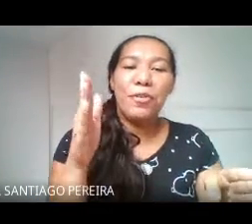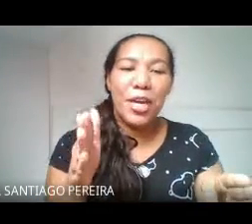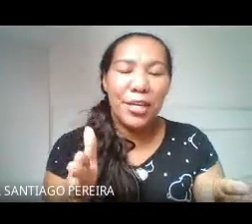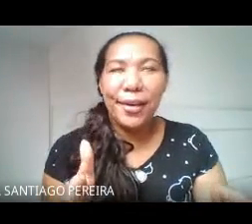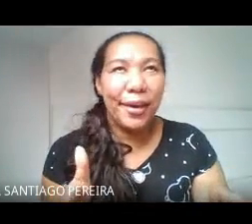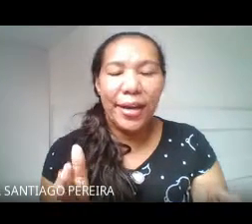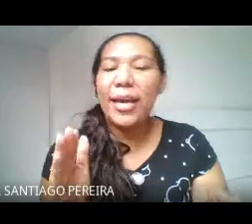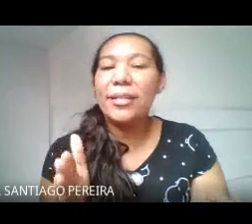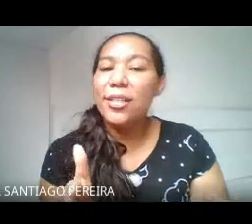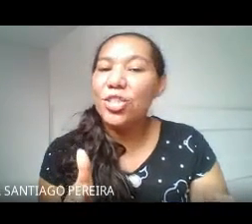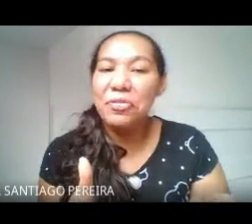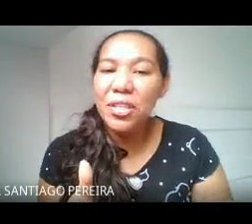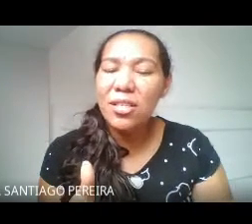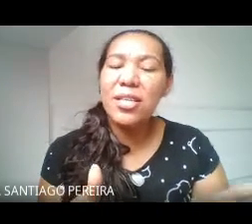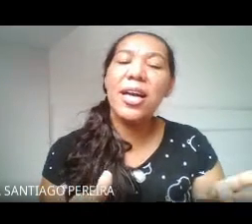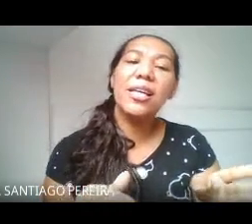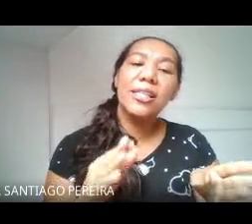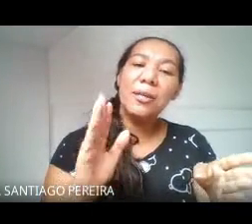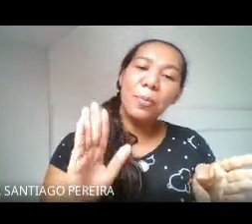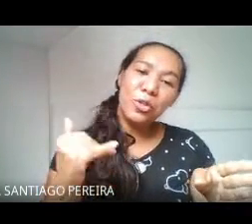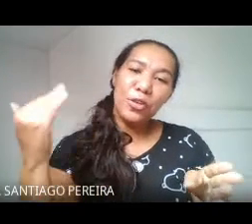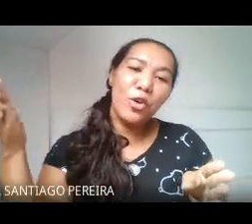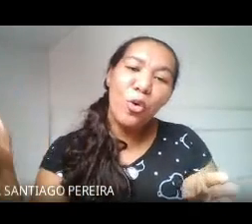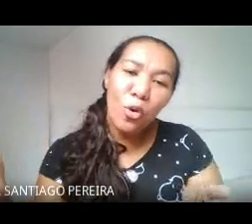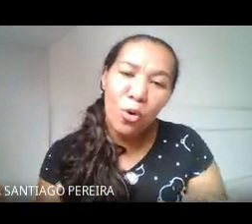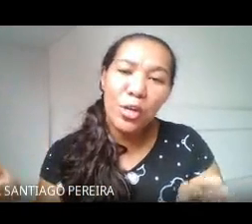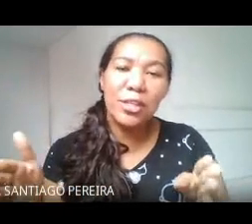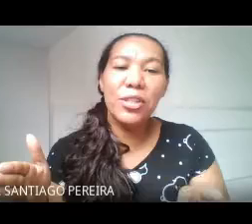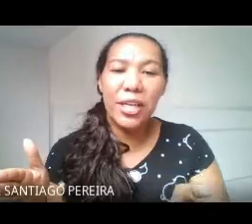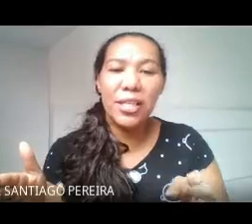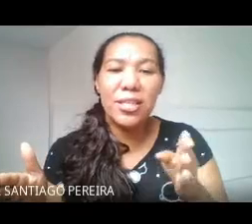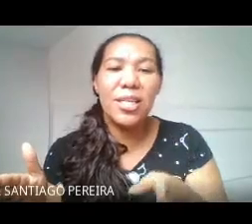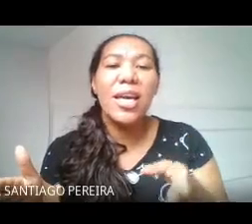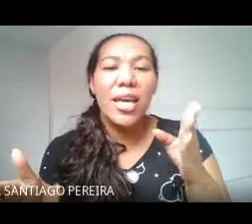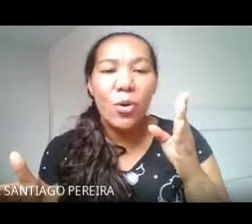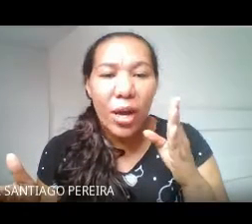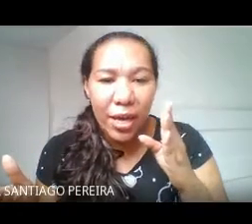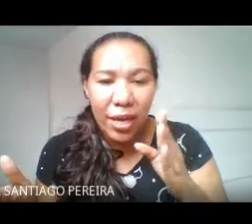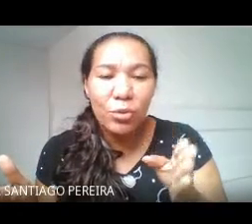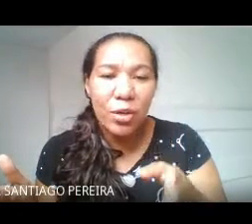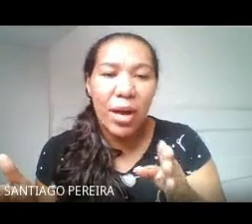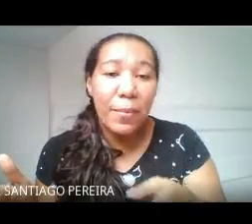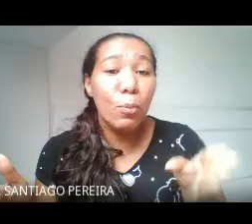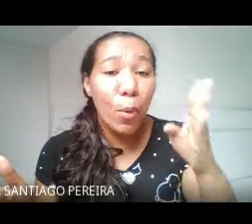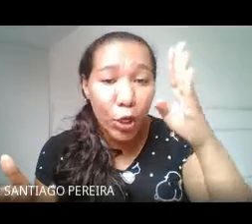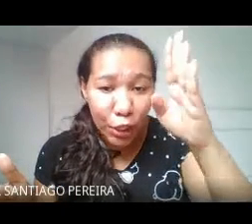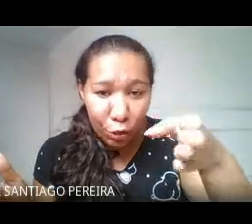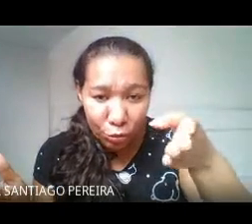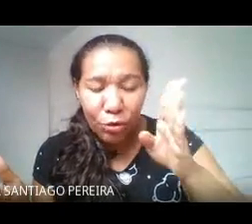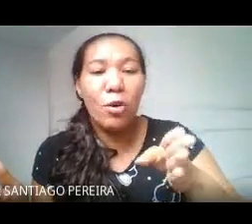depois vem característica física, depois vem cor, então eu teria que dizer, eu tenho um